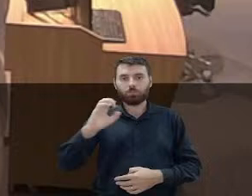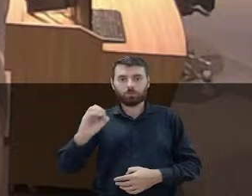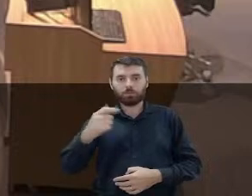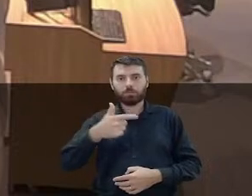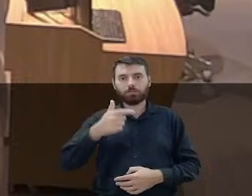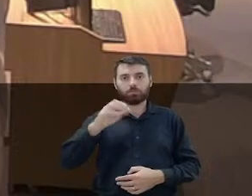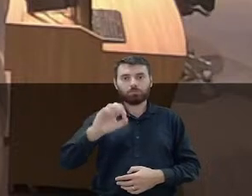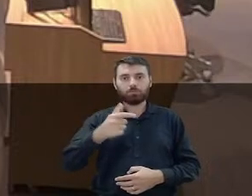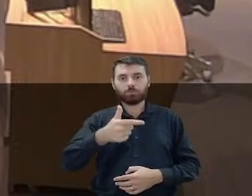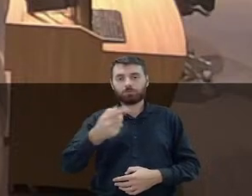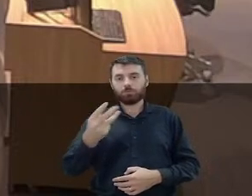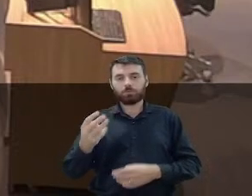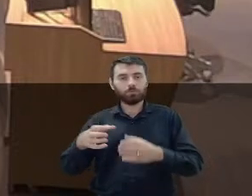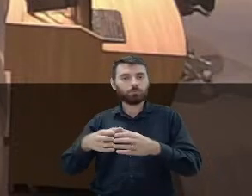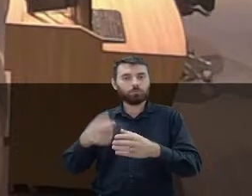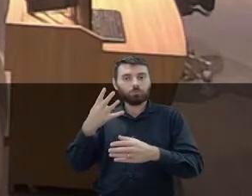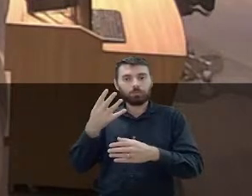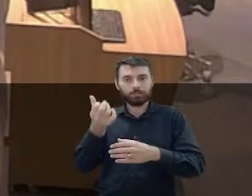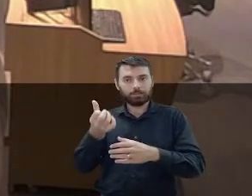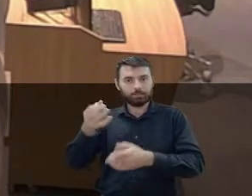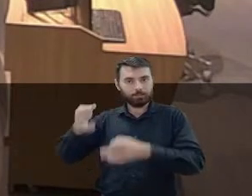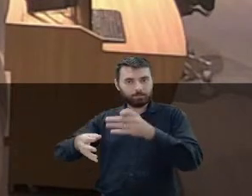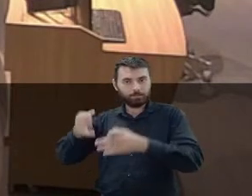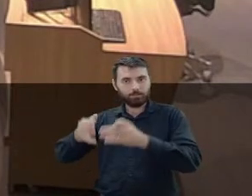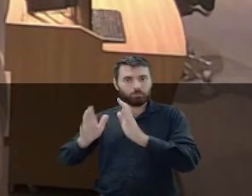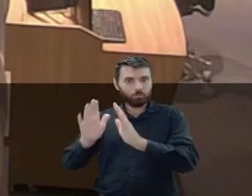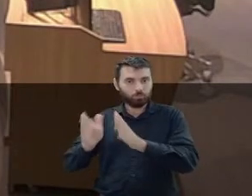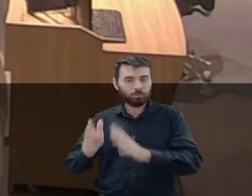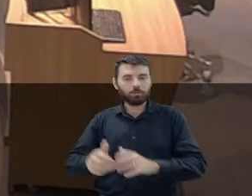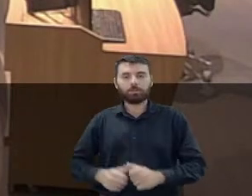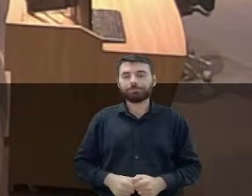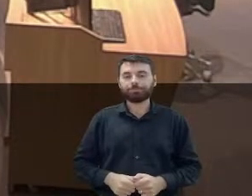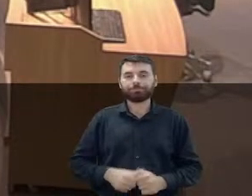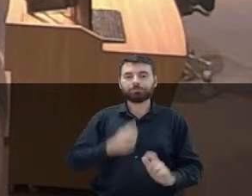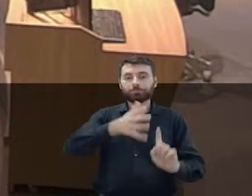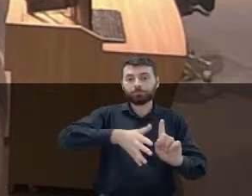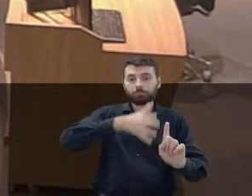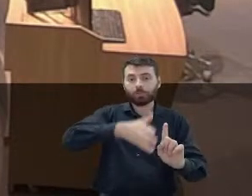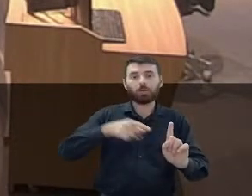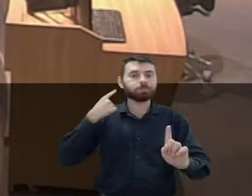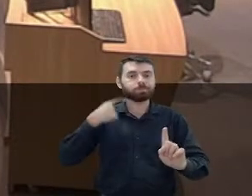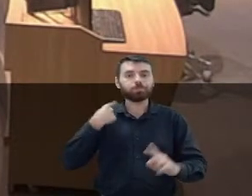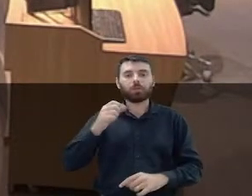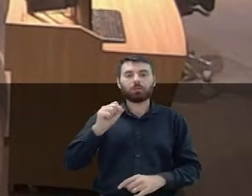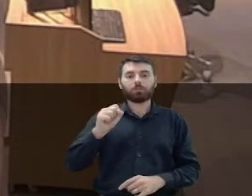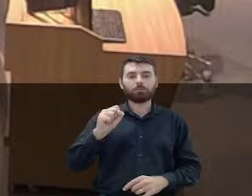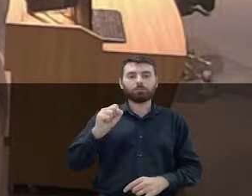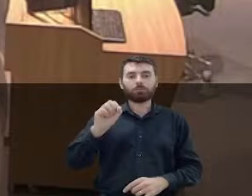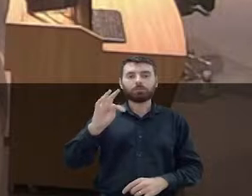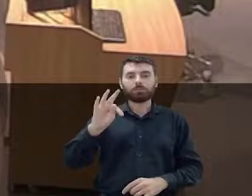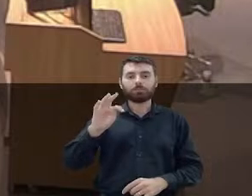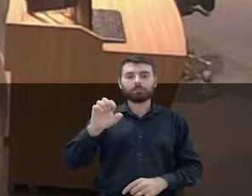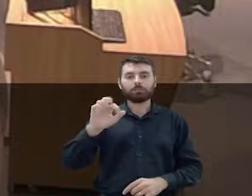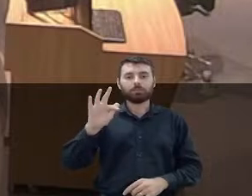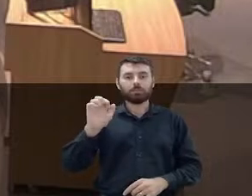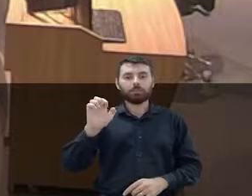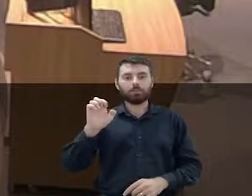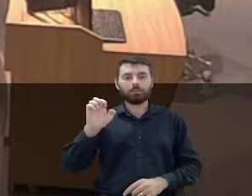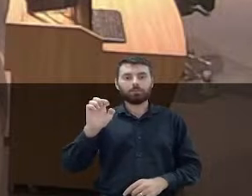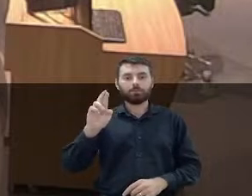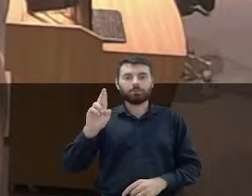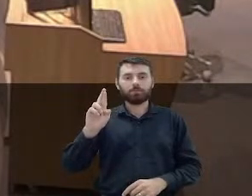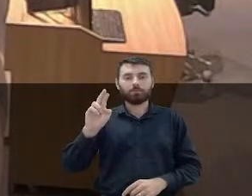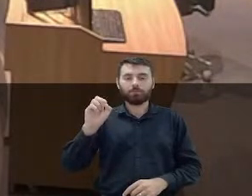vara 46. Inscritos para sustentações orais, doutor Stefferson Almeida Arruda, advogado da